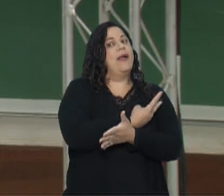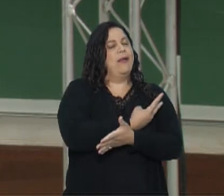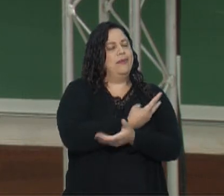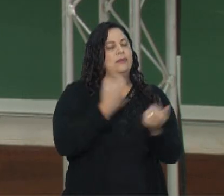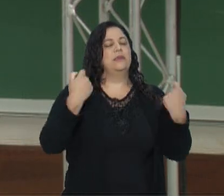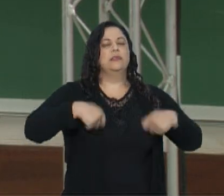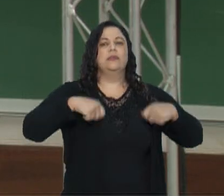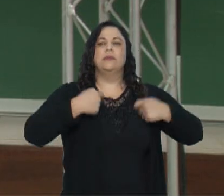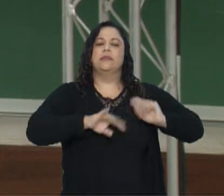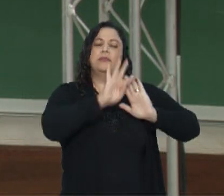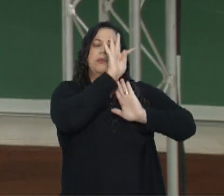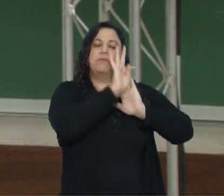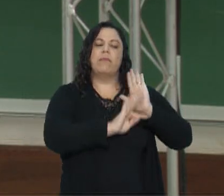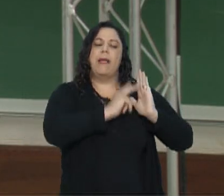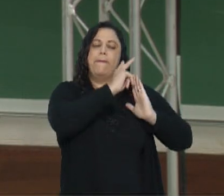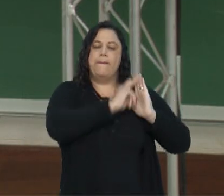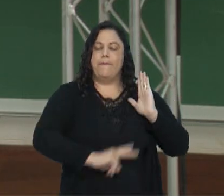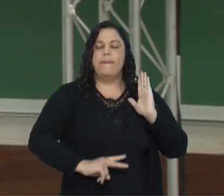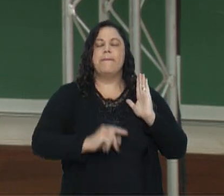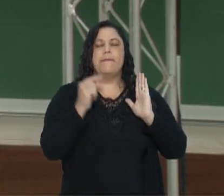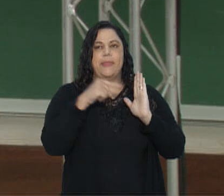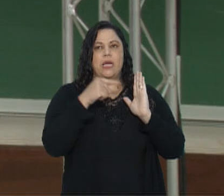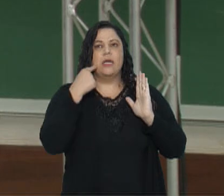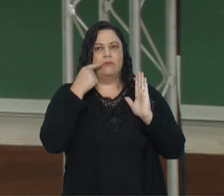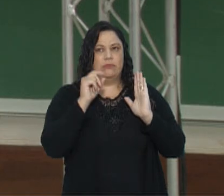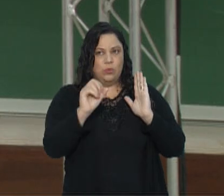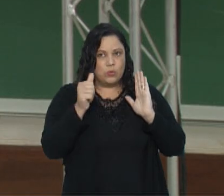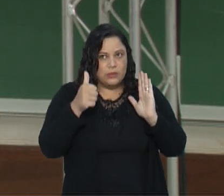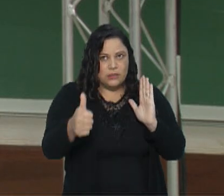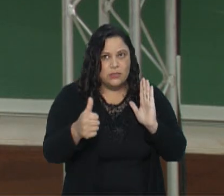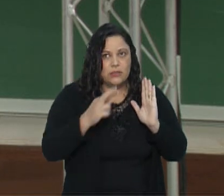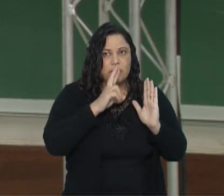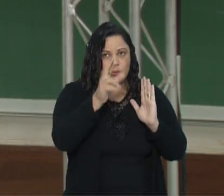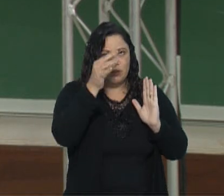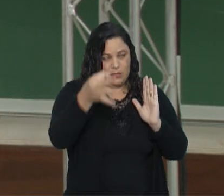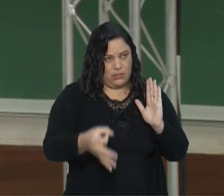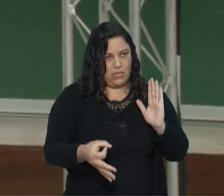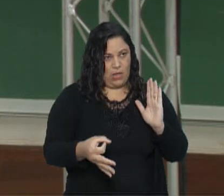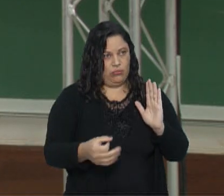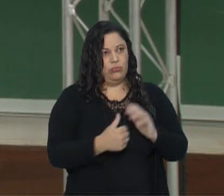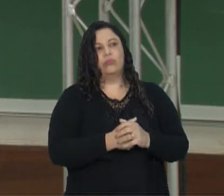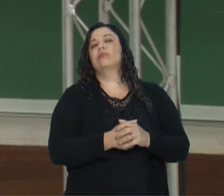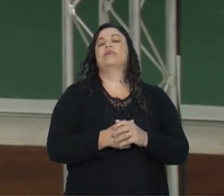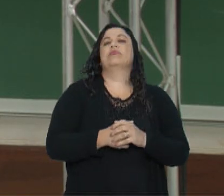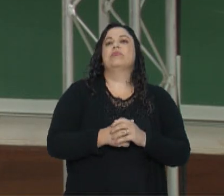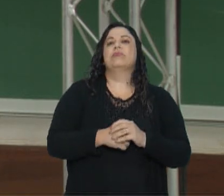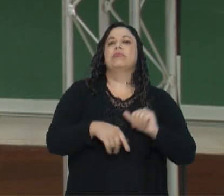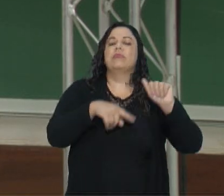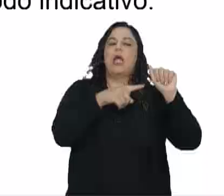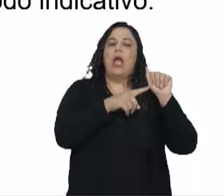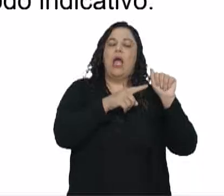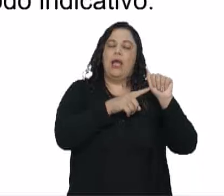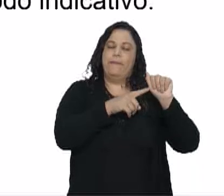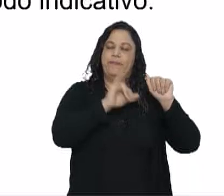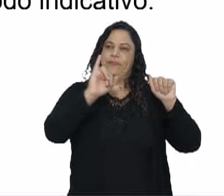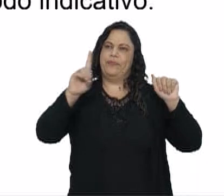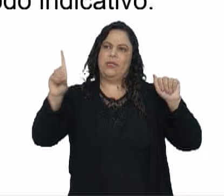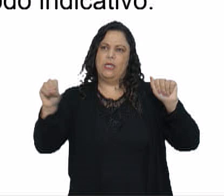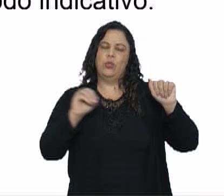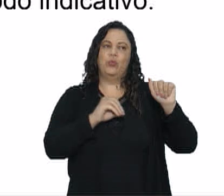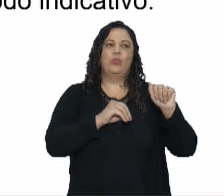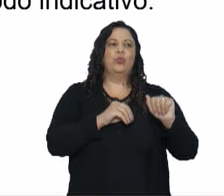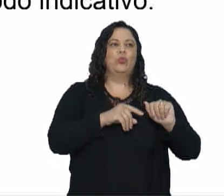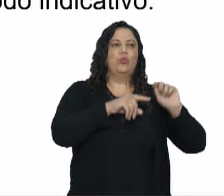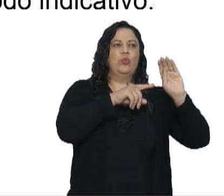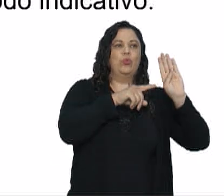texto para buscar ali o que está sendo pedido, ok? Então, ido, forma no particípio do verbo ir,